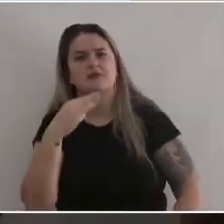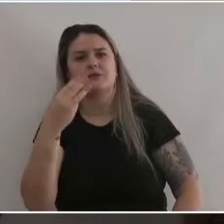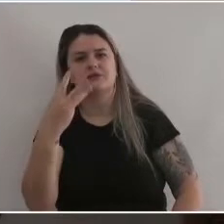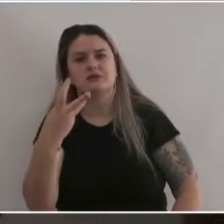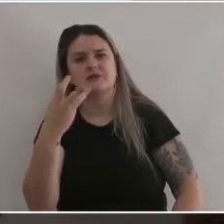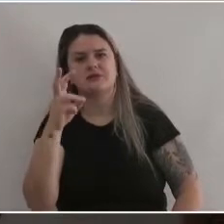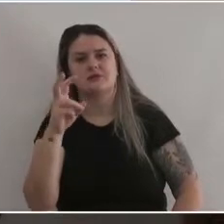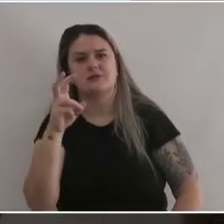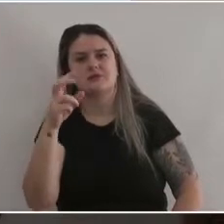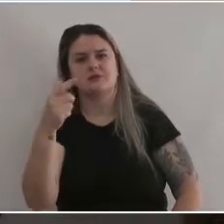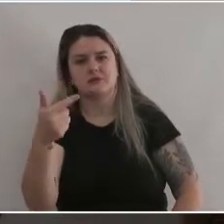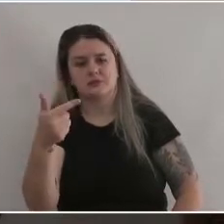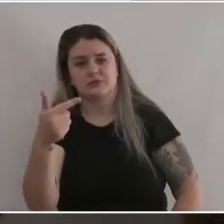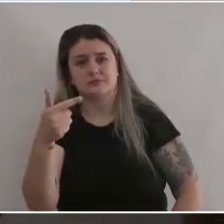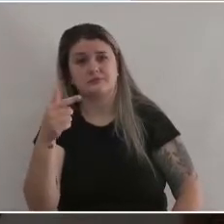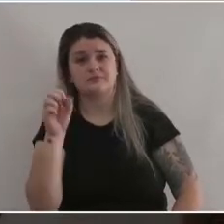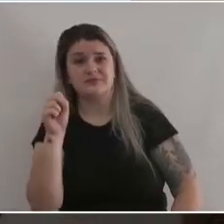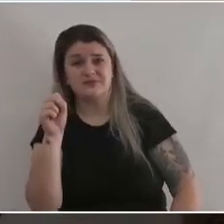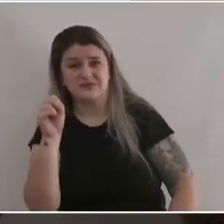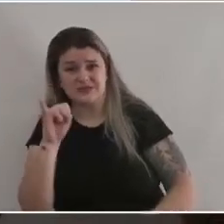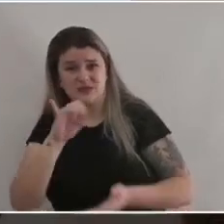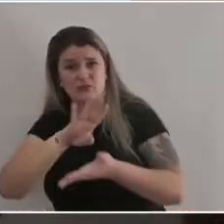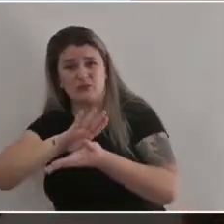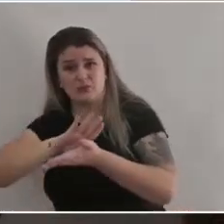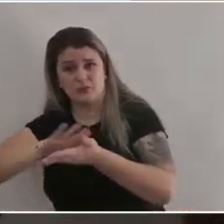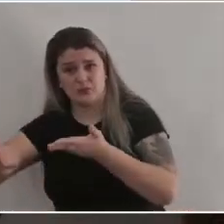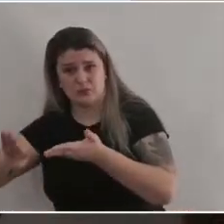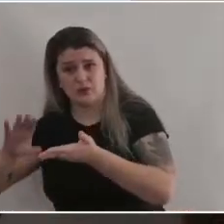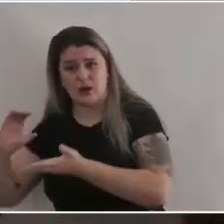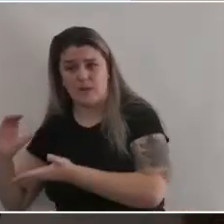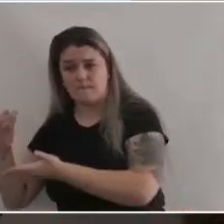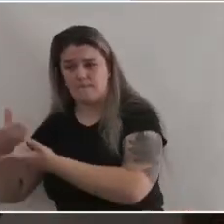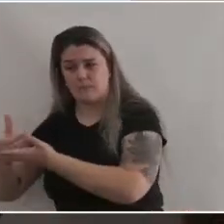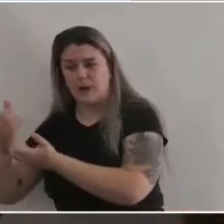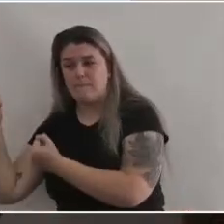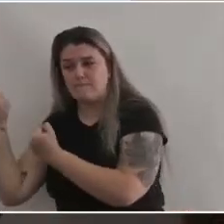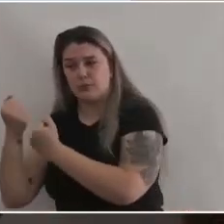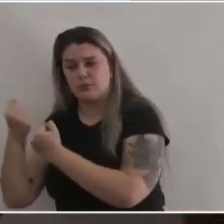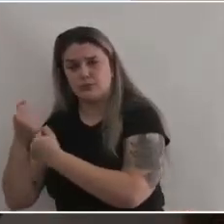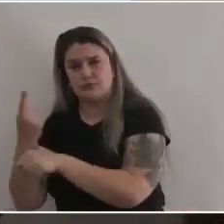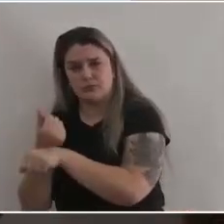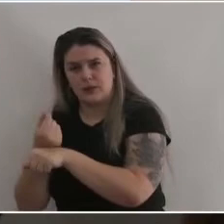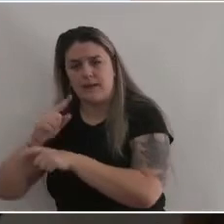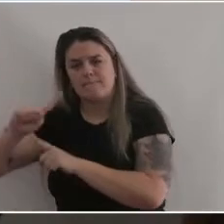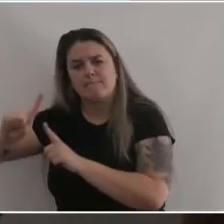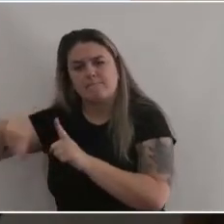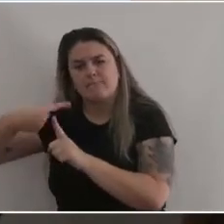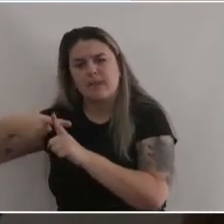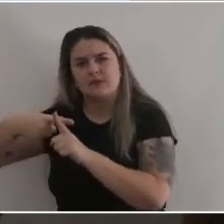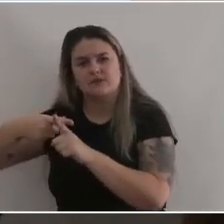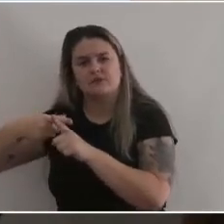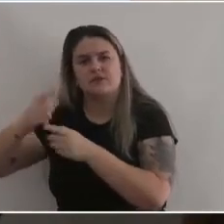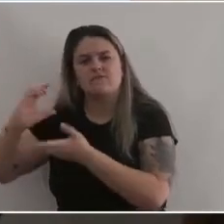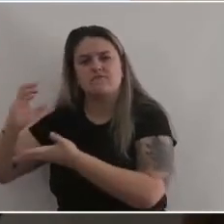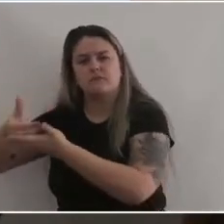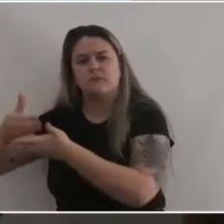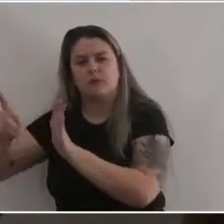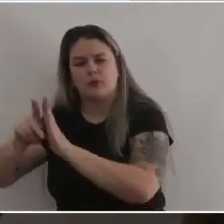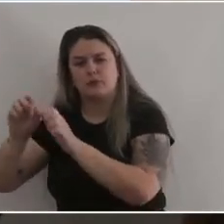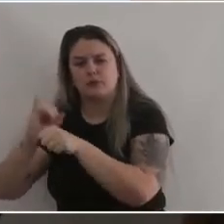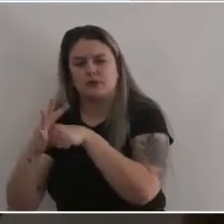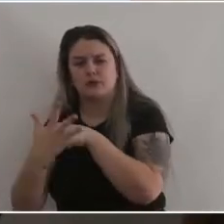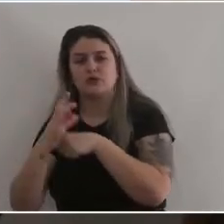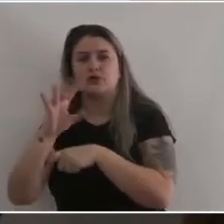166.352.000. Se tirarmos o auxílio financeiro mais as receitas do Covid, seriam